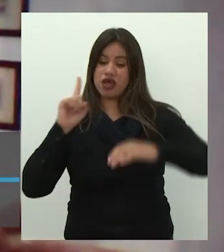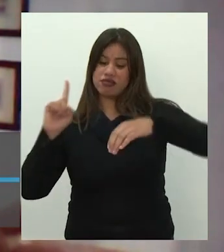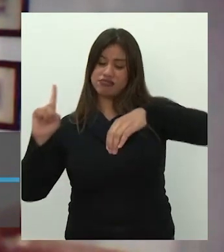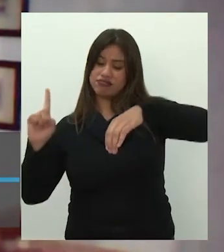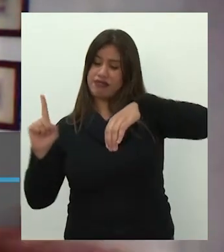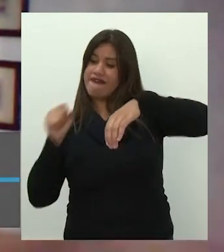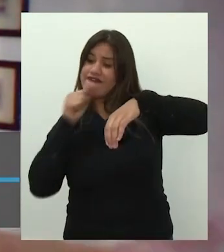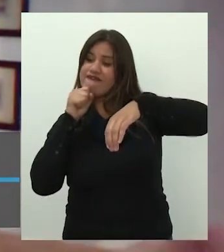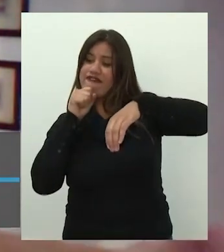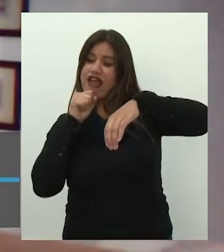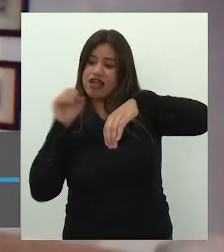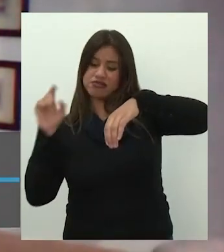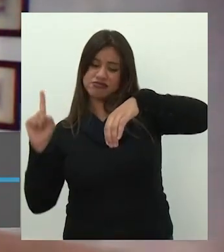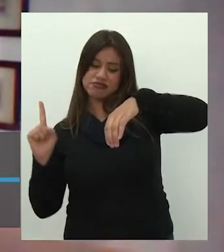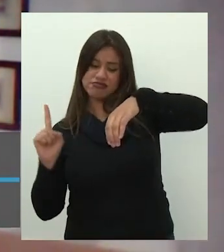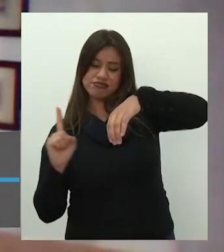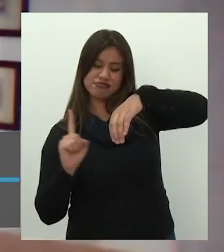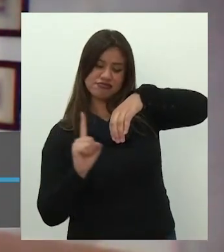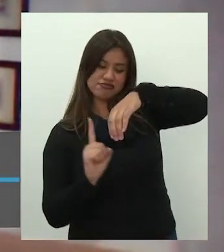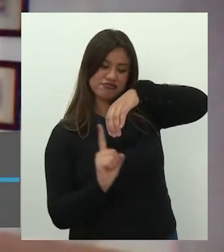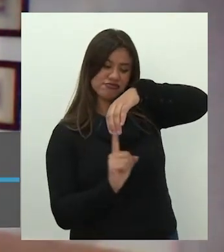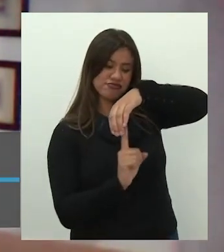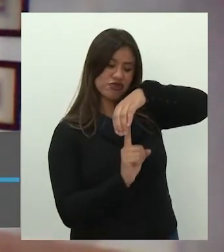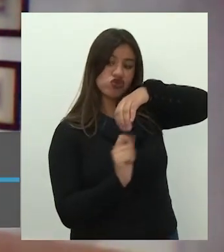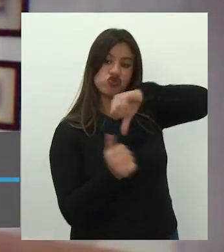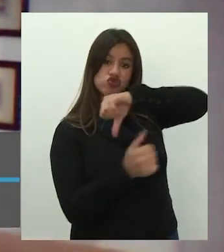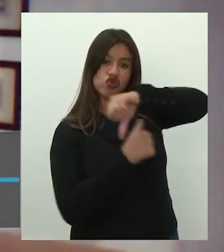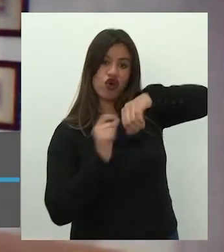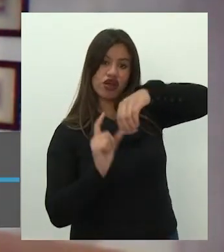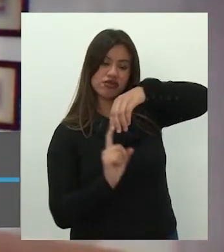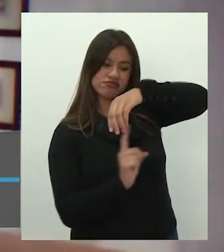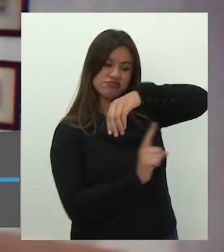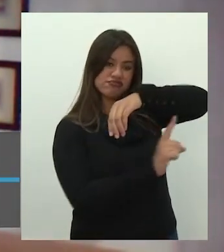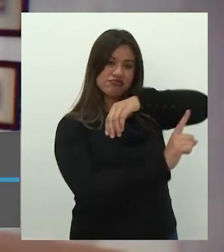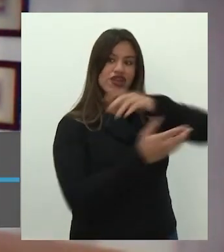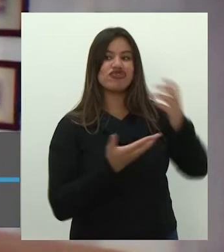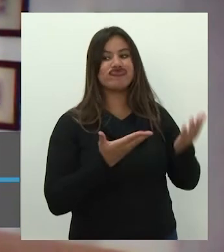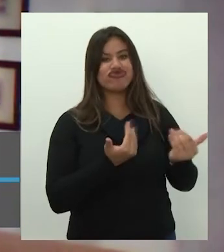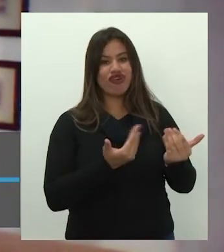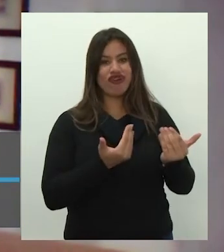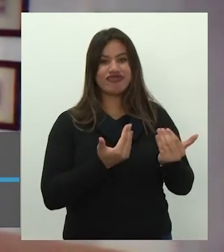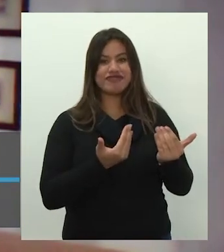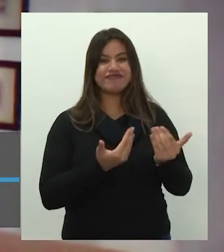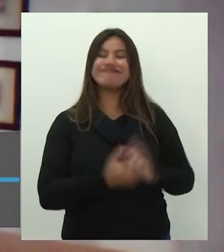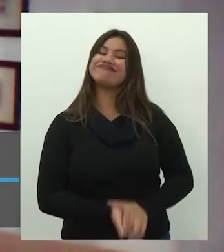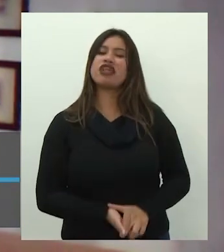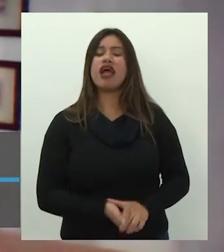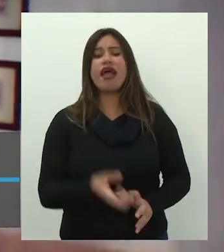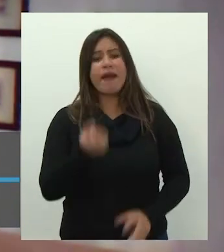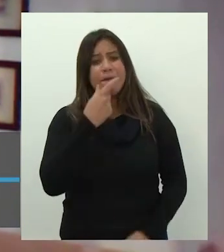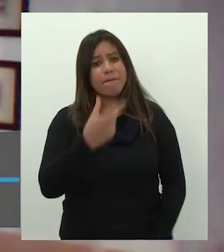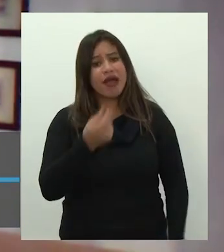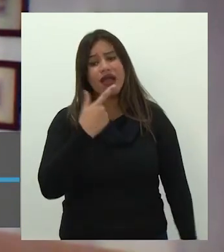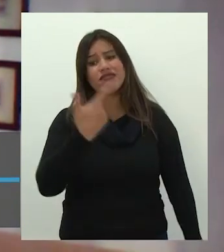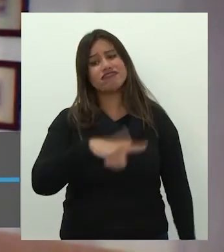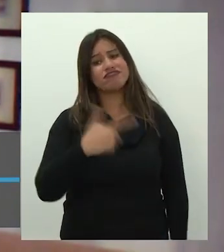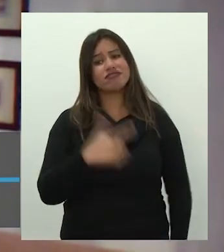jovem. Gente, não tem, né, ainda. Tem remédio que faz isso? Não tem. Não